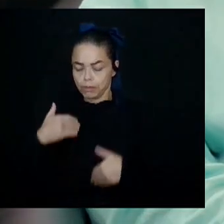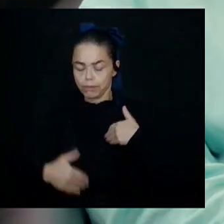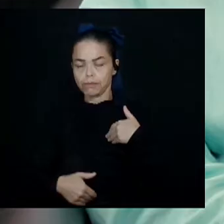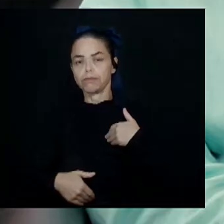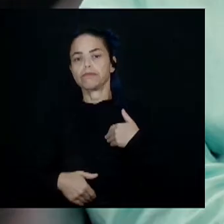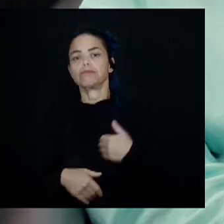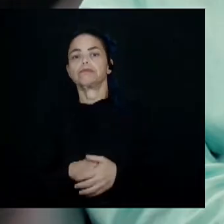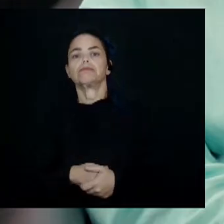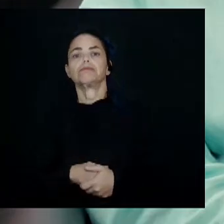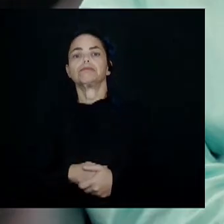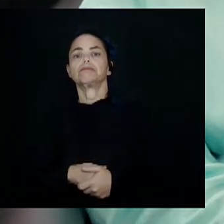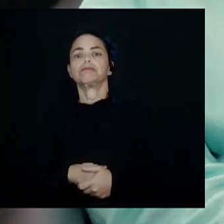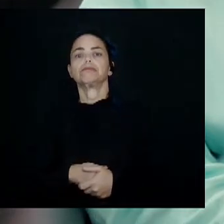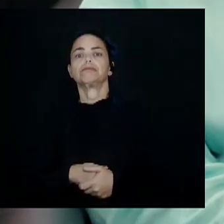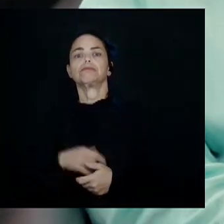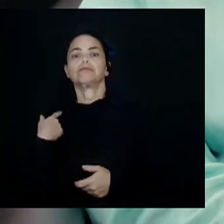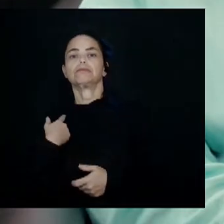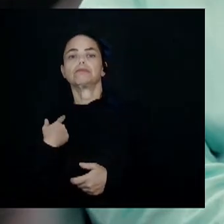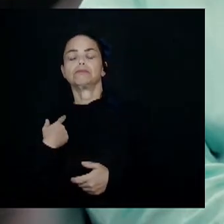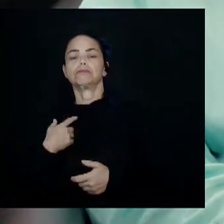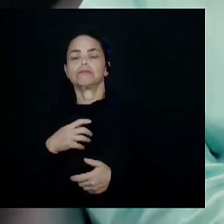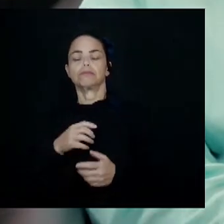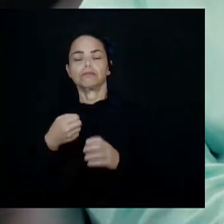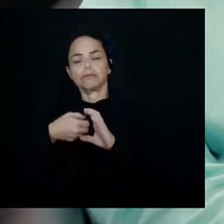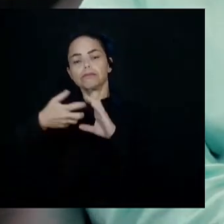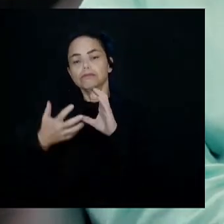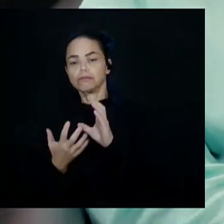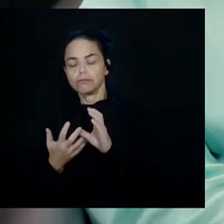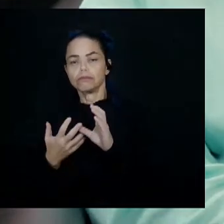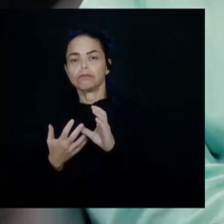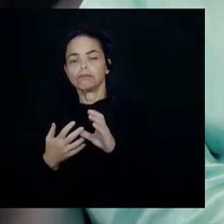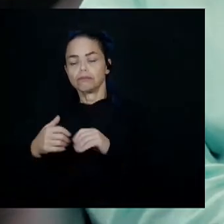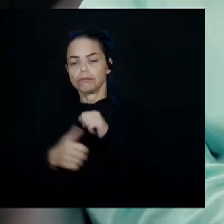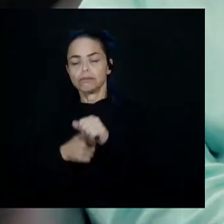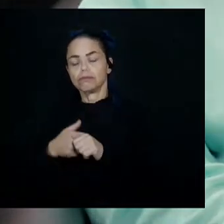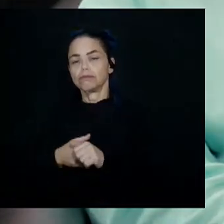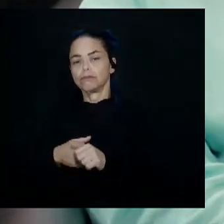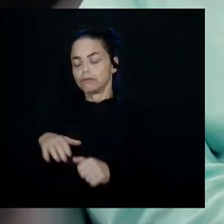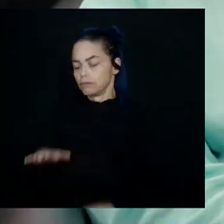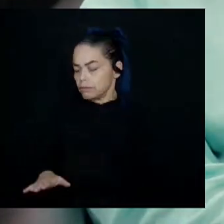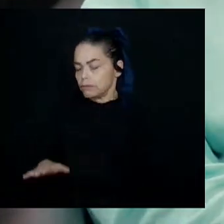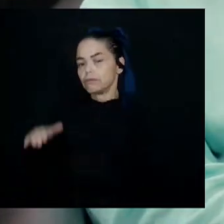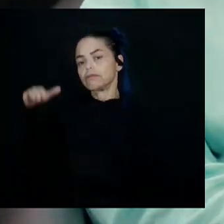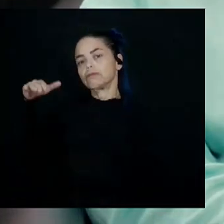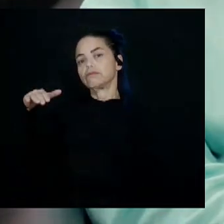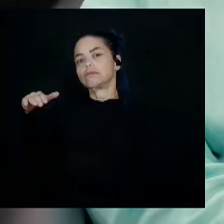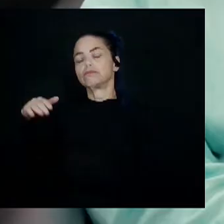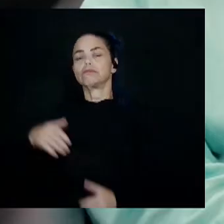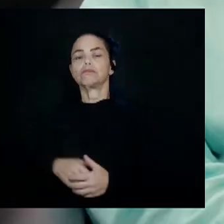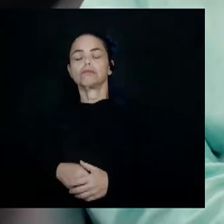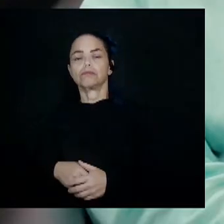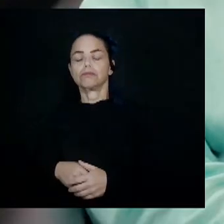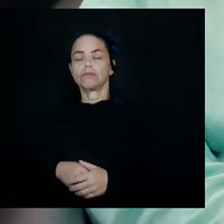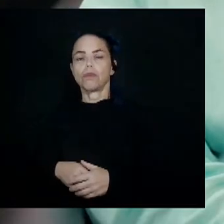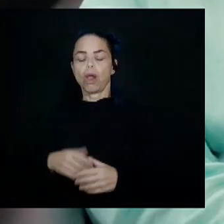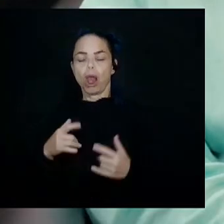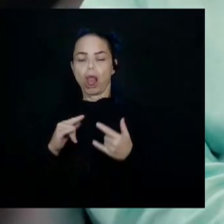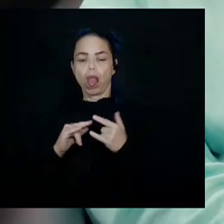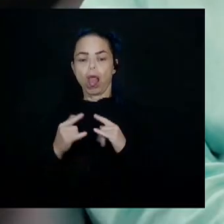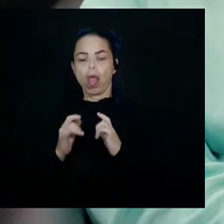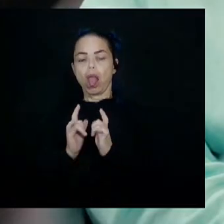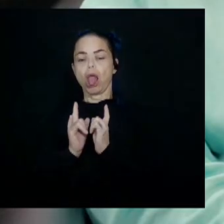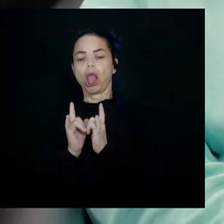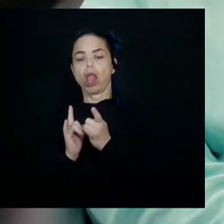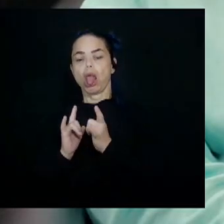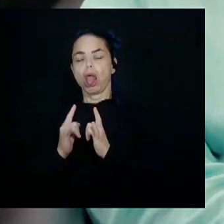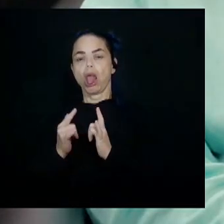vão aparecer alguns caracteres. É uma fase de transição da infância para a fase adulta, onde os hormônios vão começar